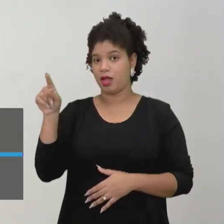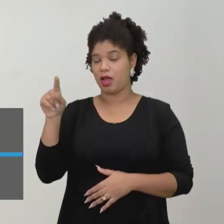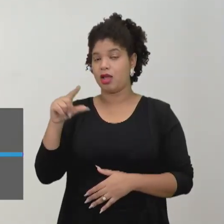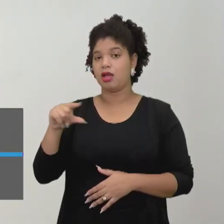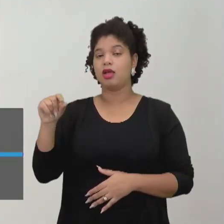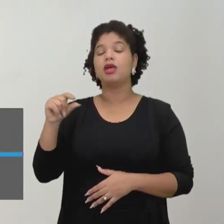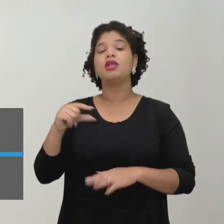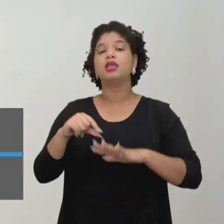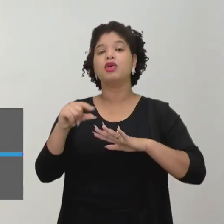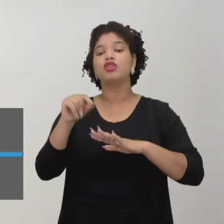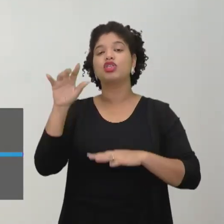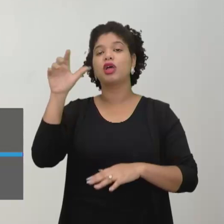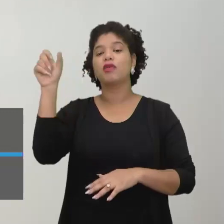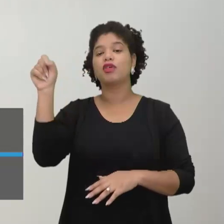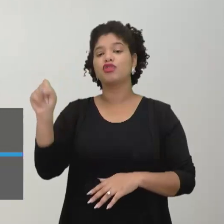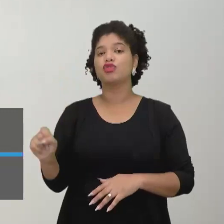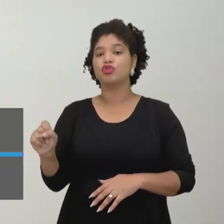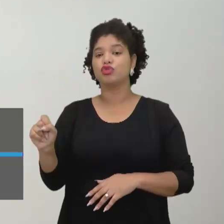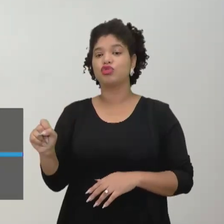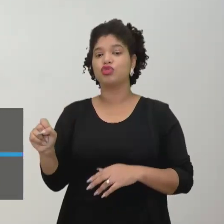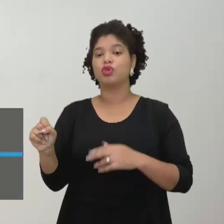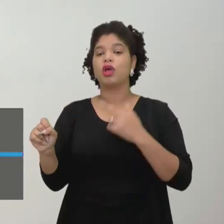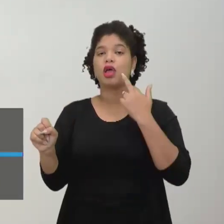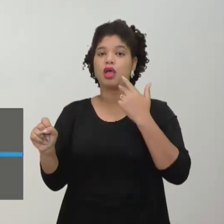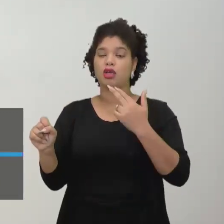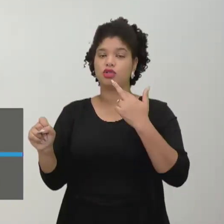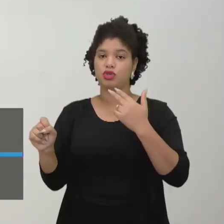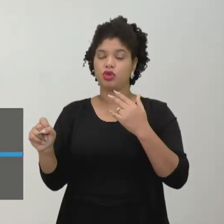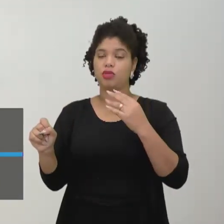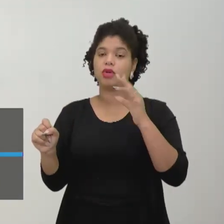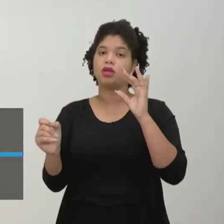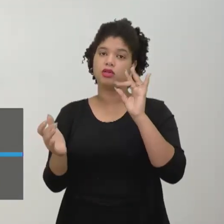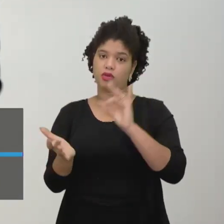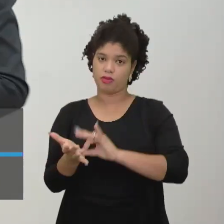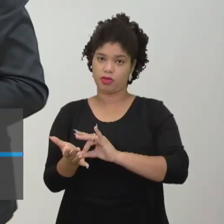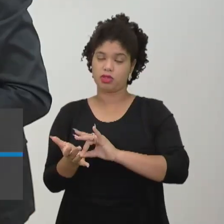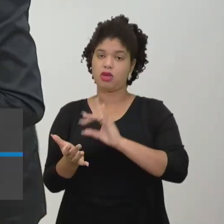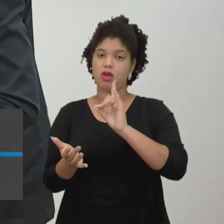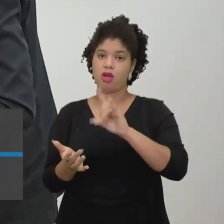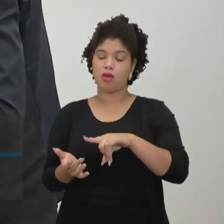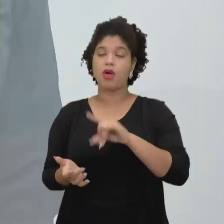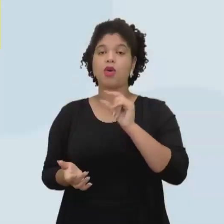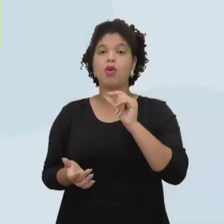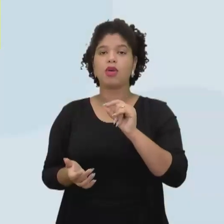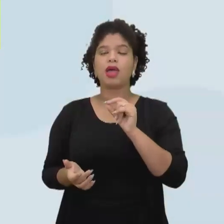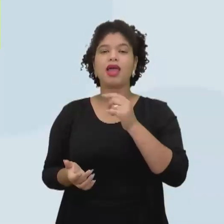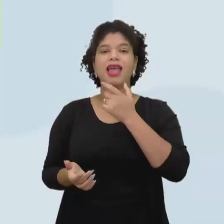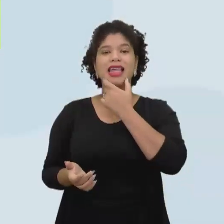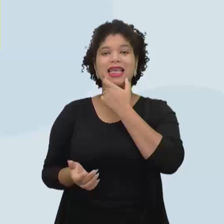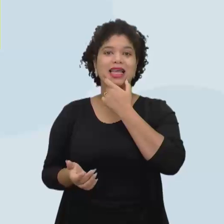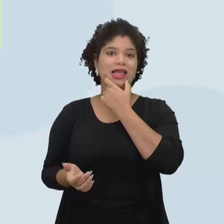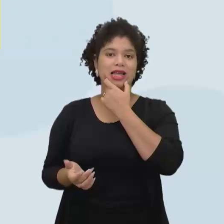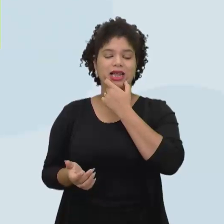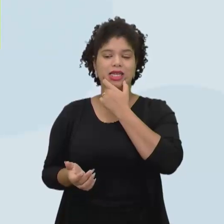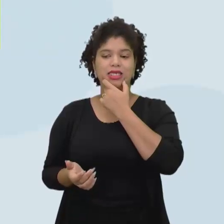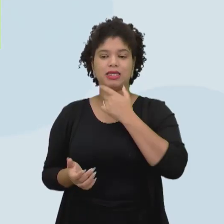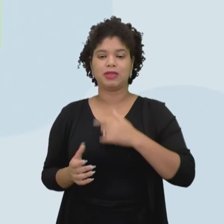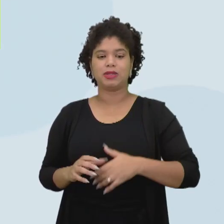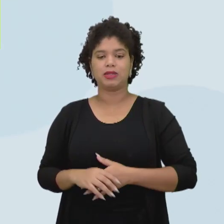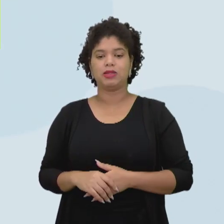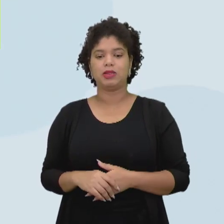inglês, né? Em tese, a língua oficial do país é o inglês. E se constrói, vamos voltar